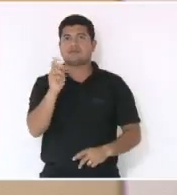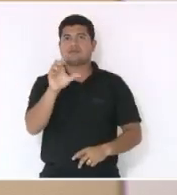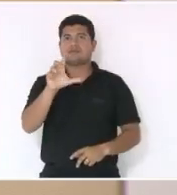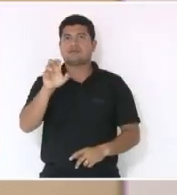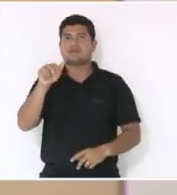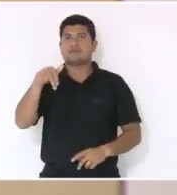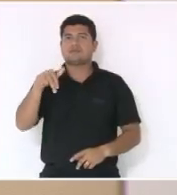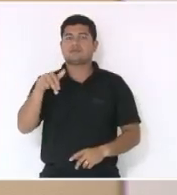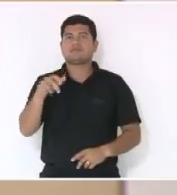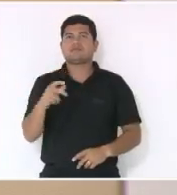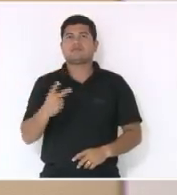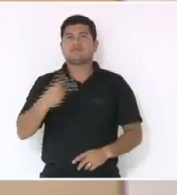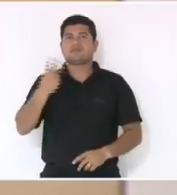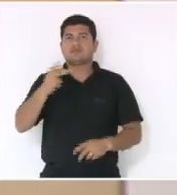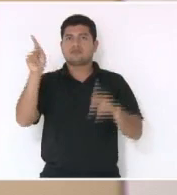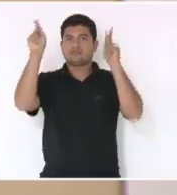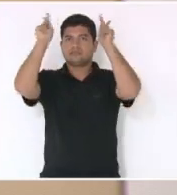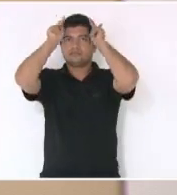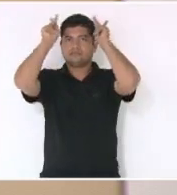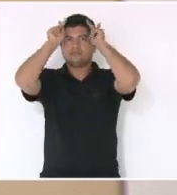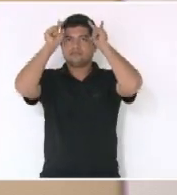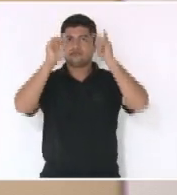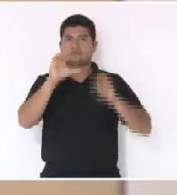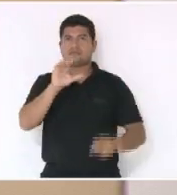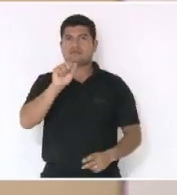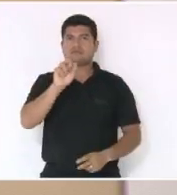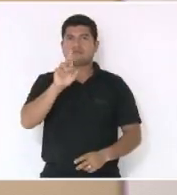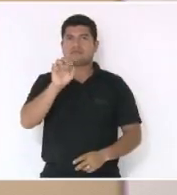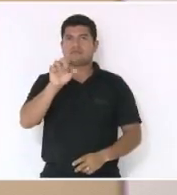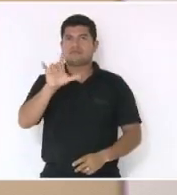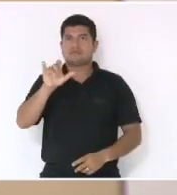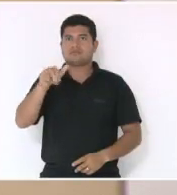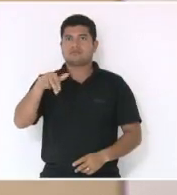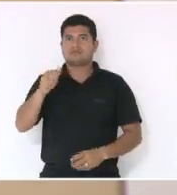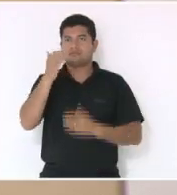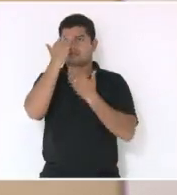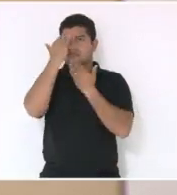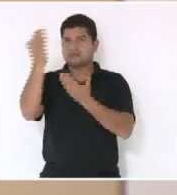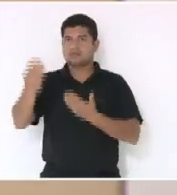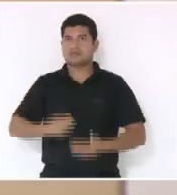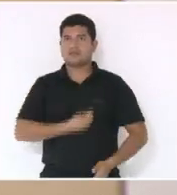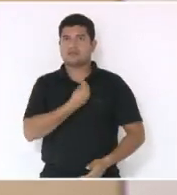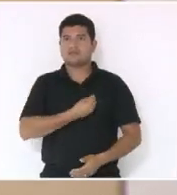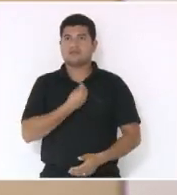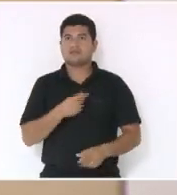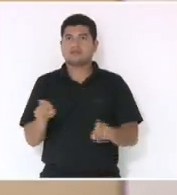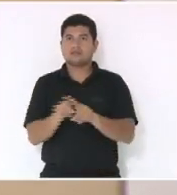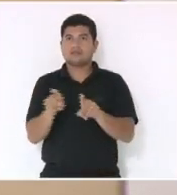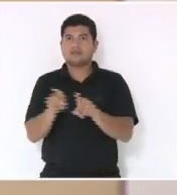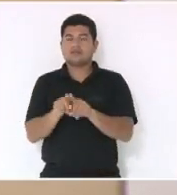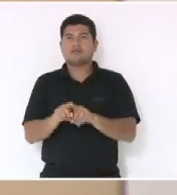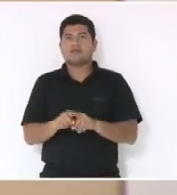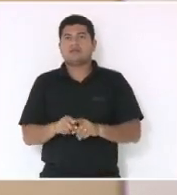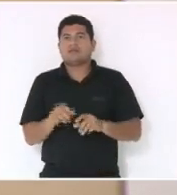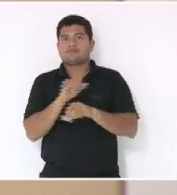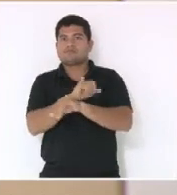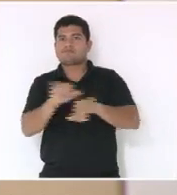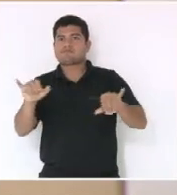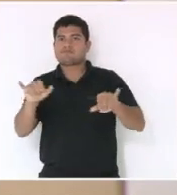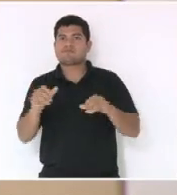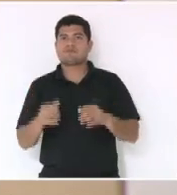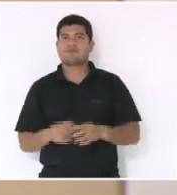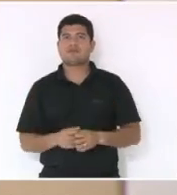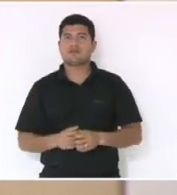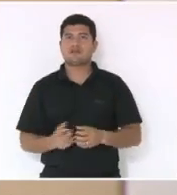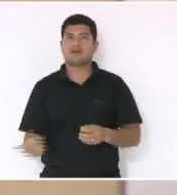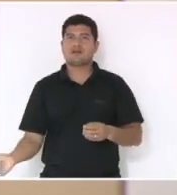segunda princesa Caroline Secato. Obrigado pelas presenças, pela apresentação. A sessão vai